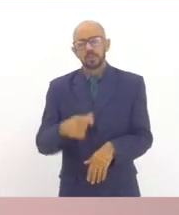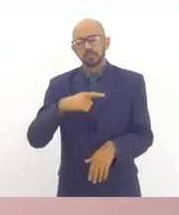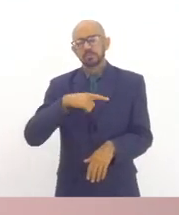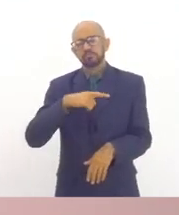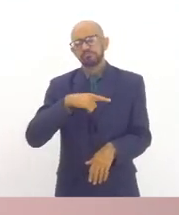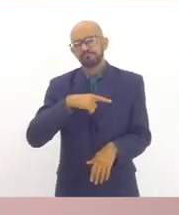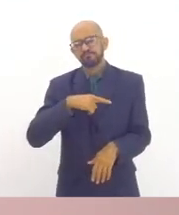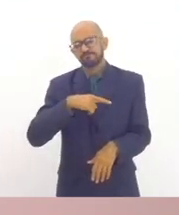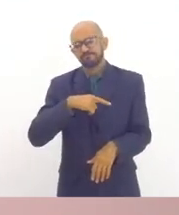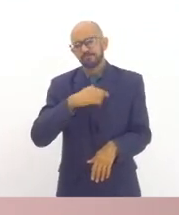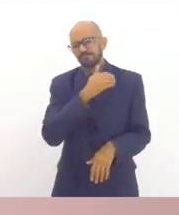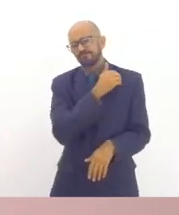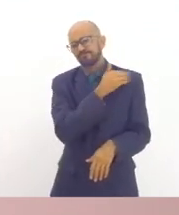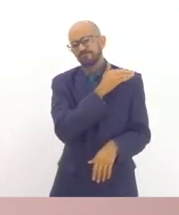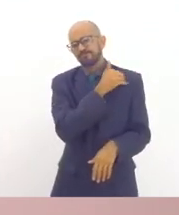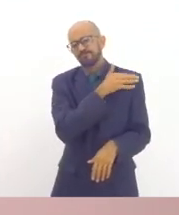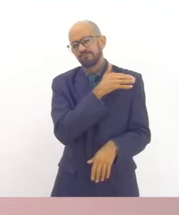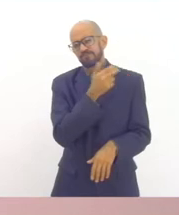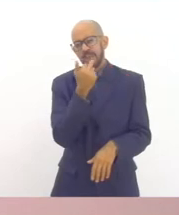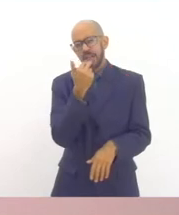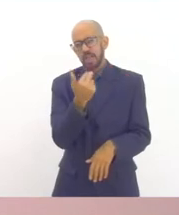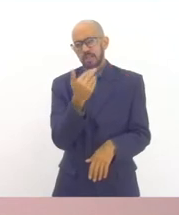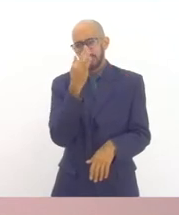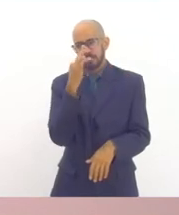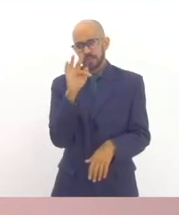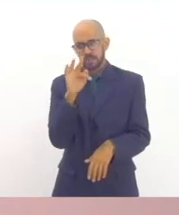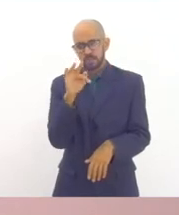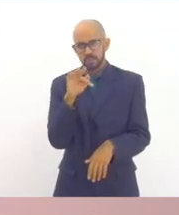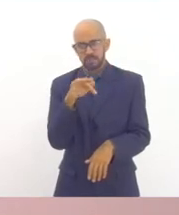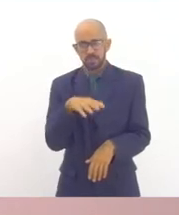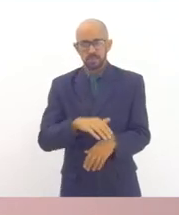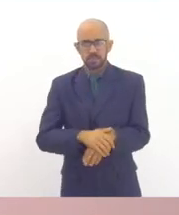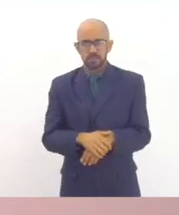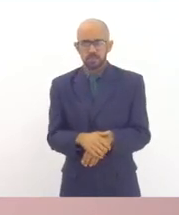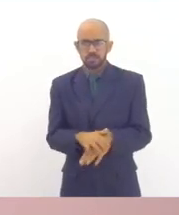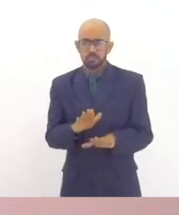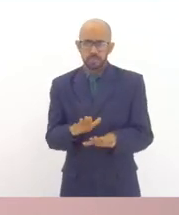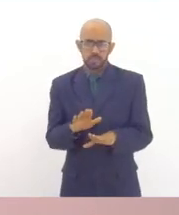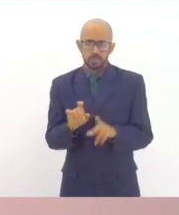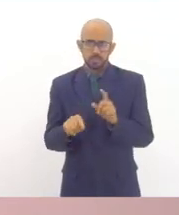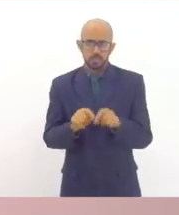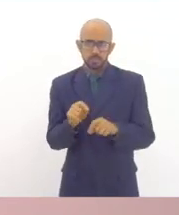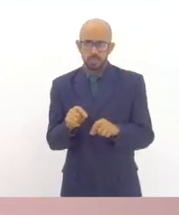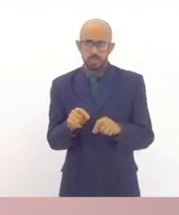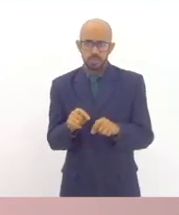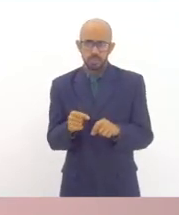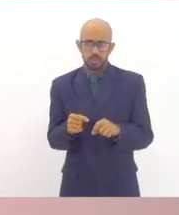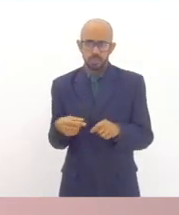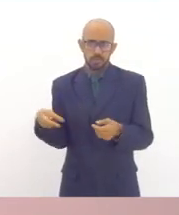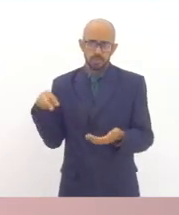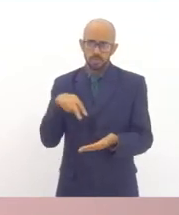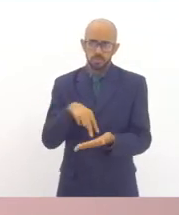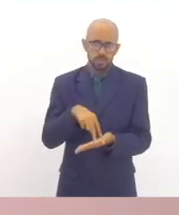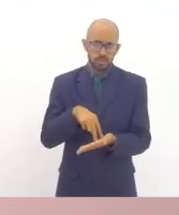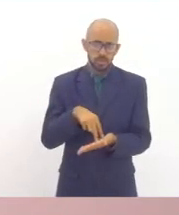grande pela língua francesa. Ela sequer é nomeada. Mas eu não estou aqui...